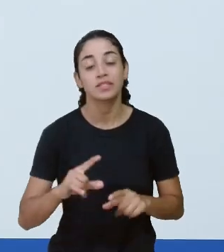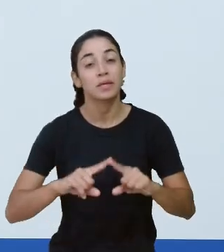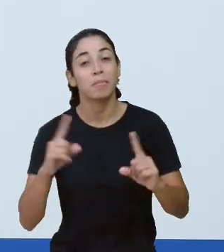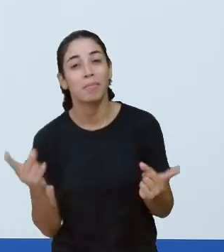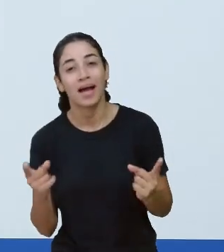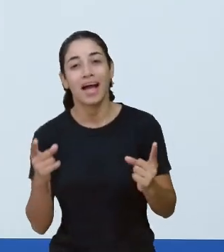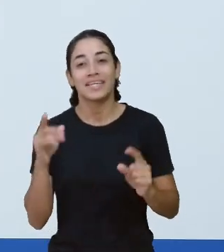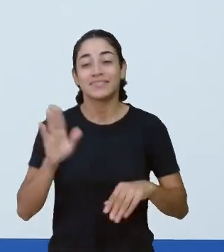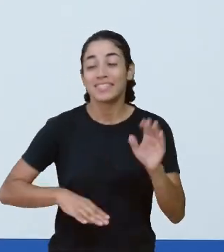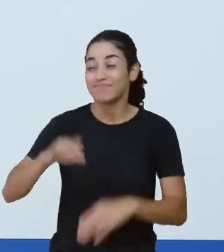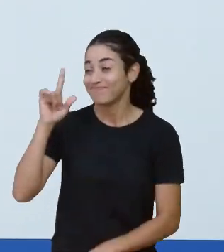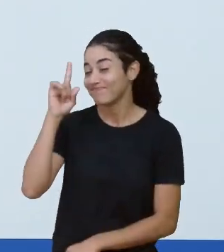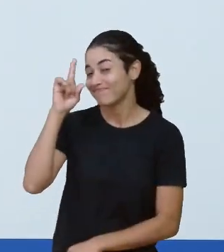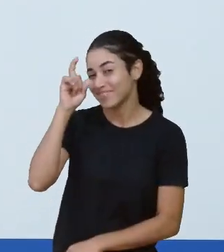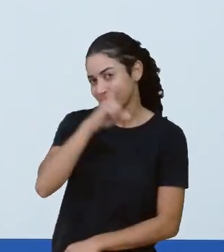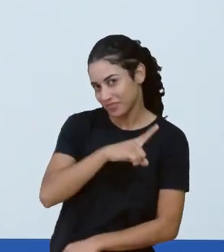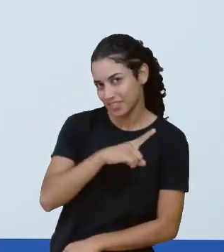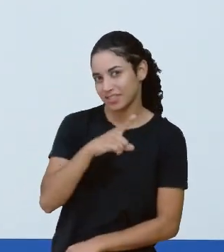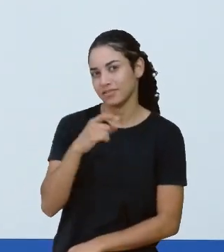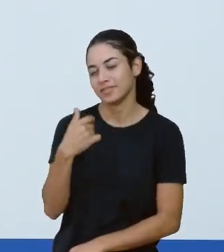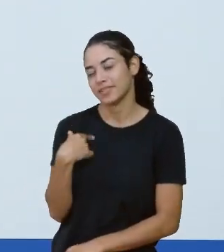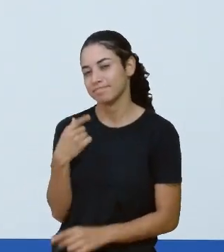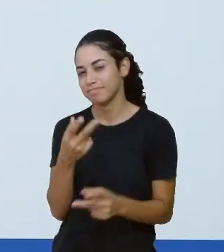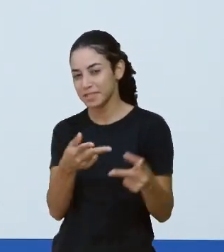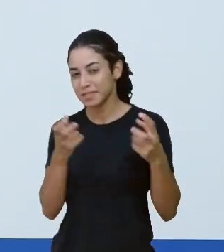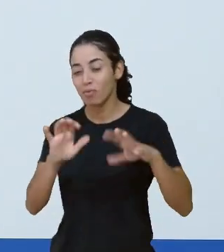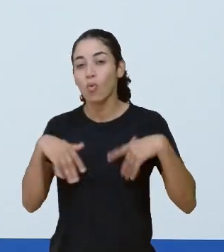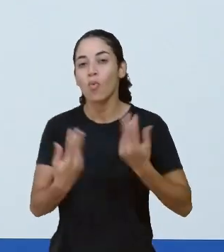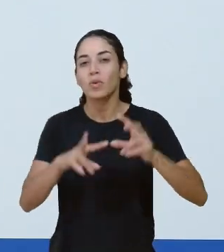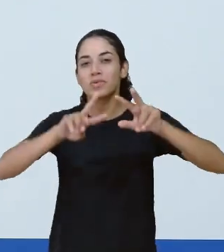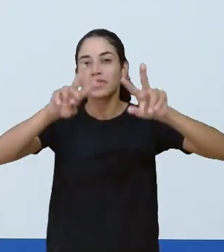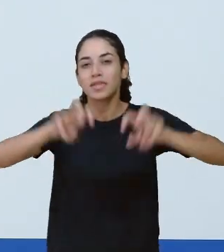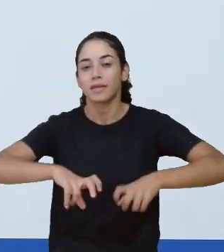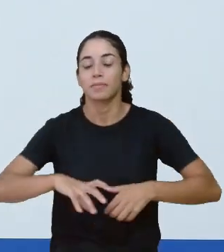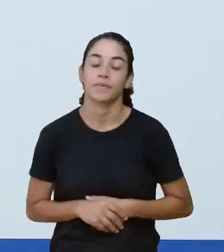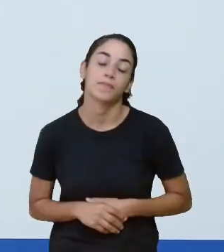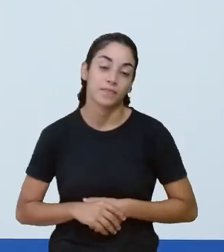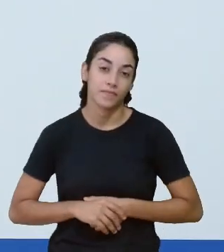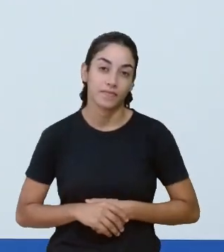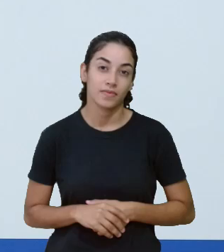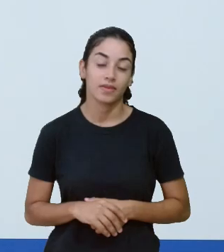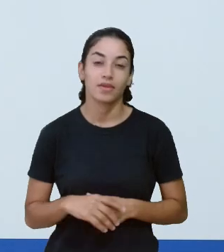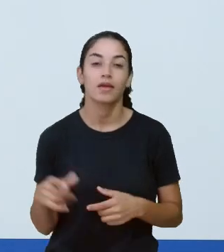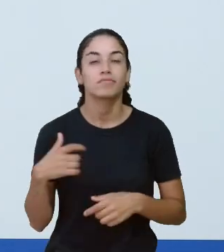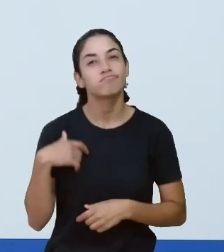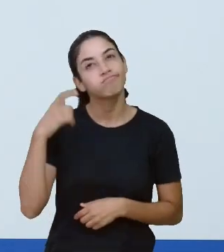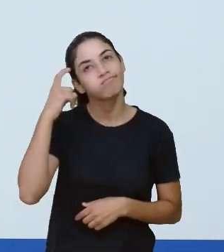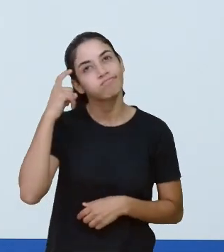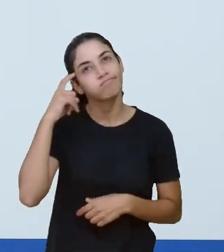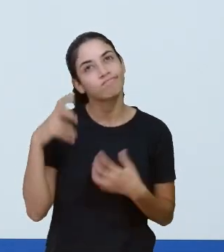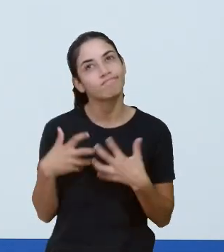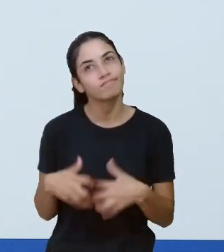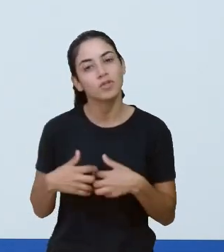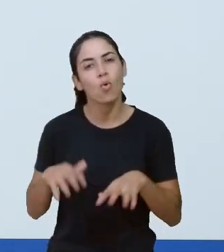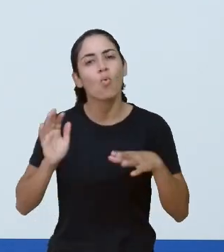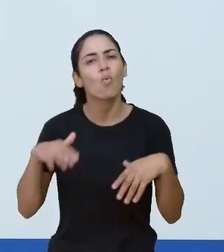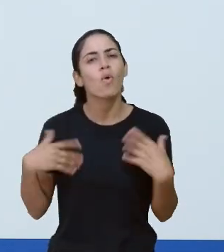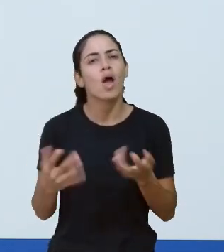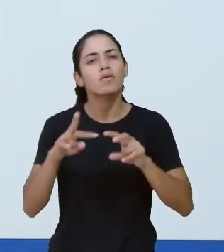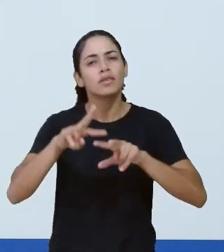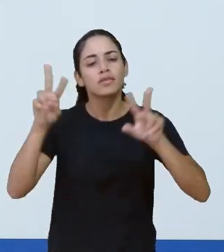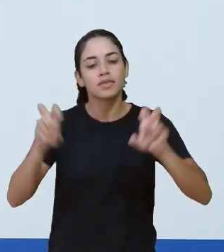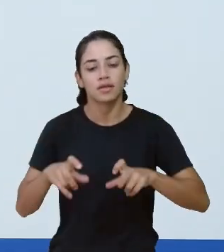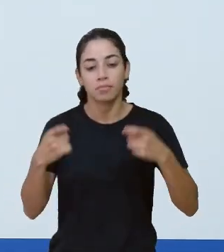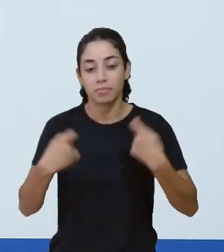torna mais difícil a gente descobrir qual é o tema. Então, para eu pensar qual é o tema daí, eu tenho que ver